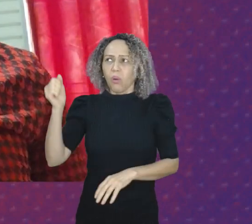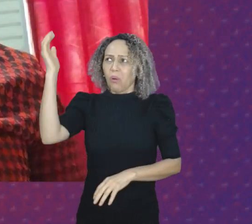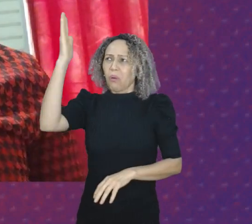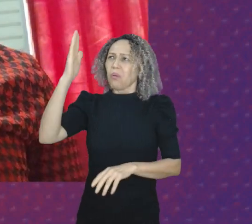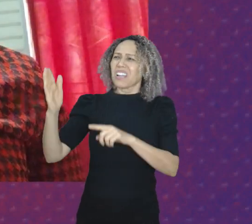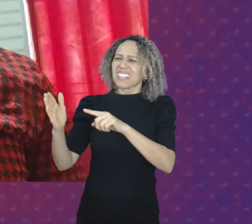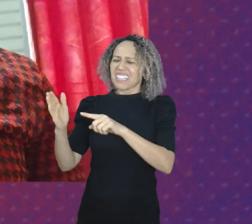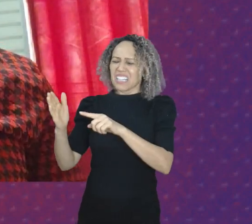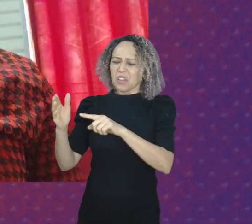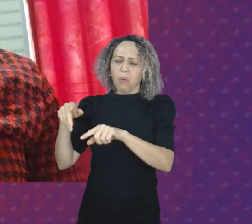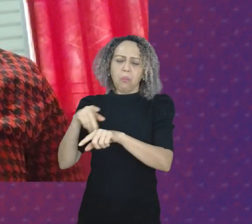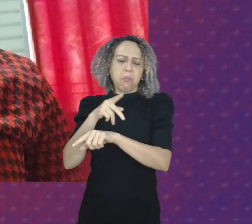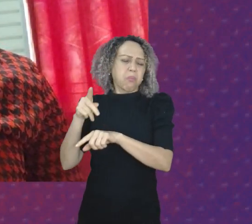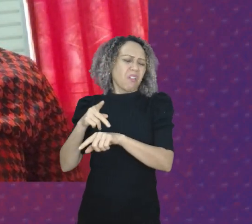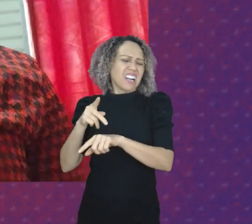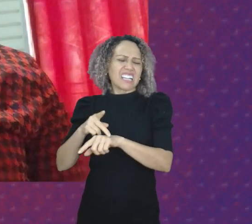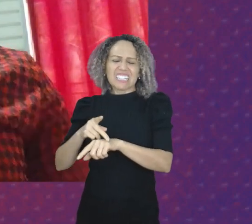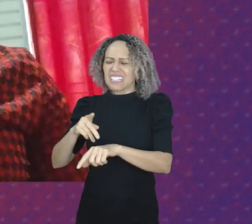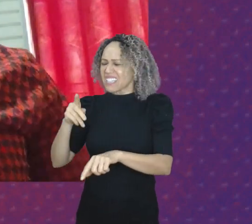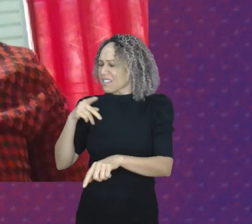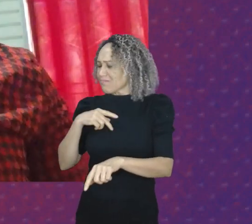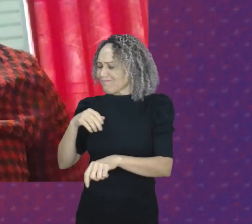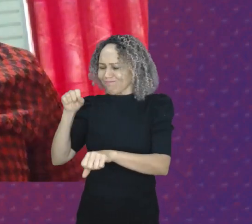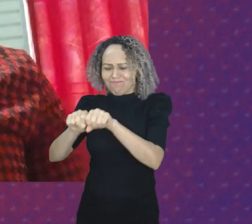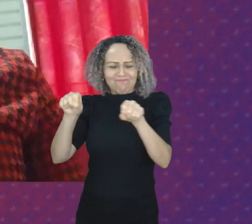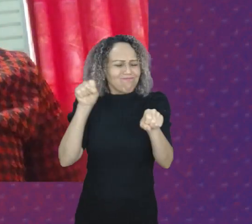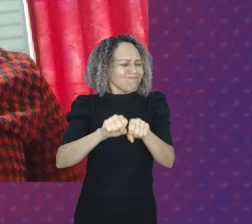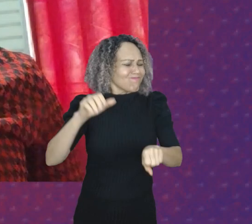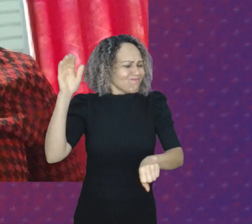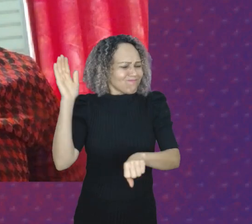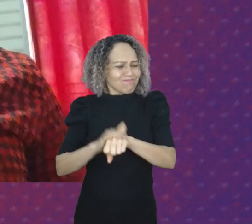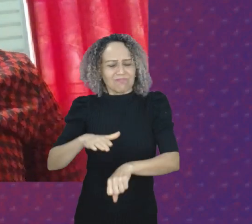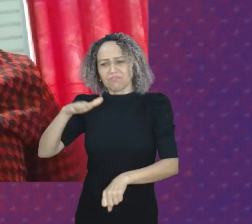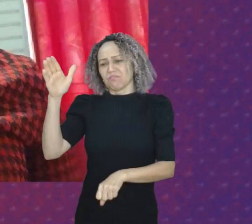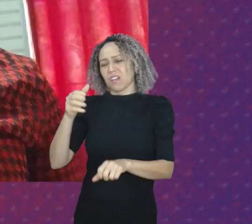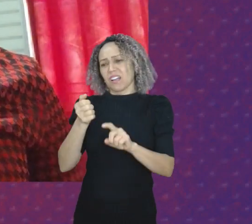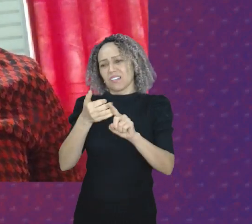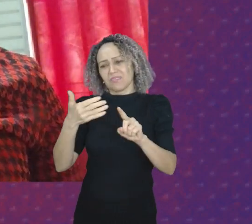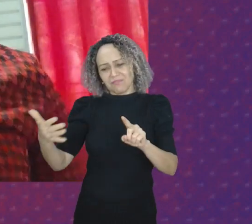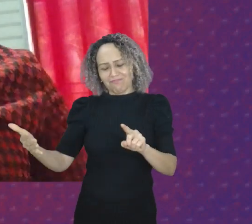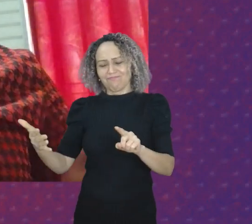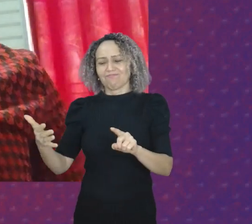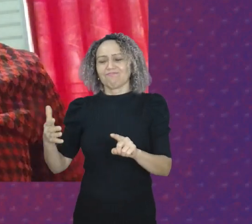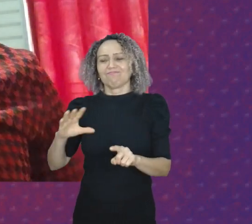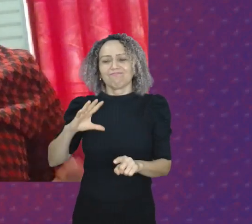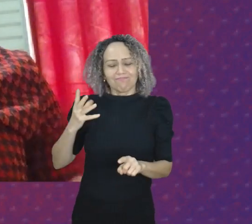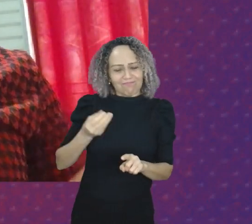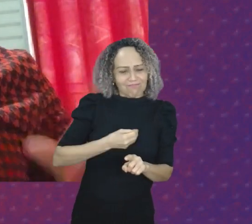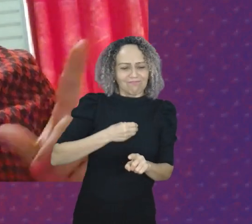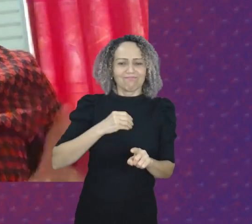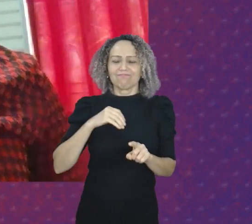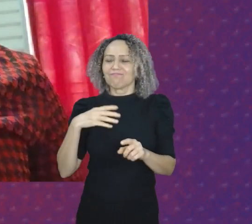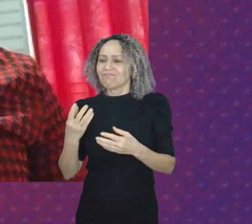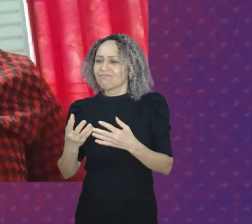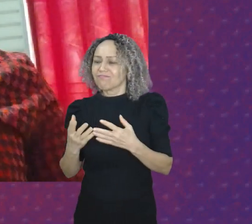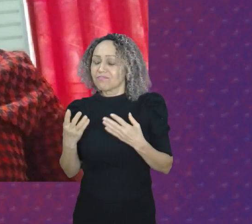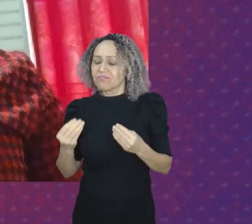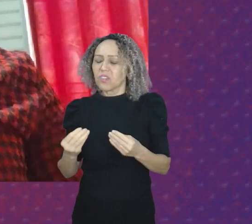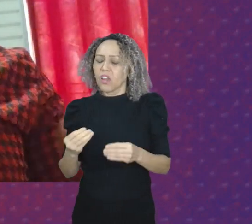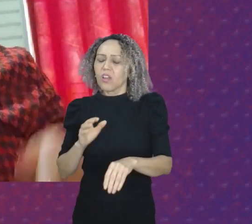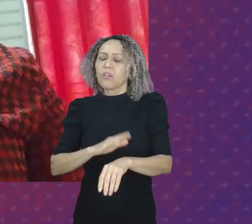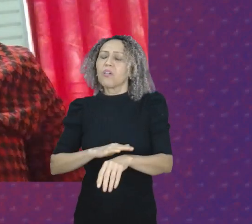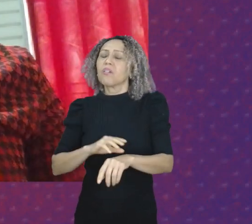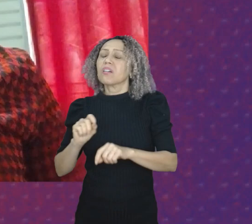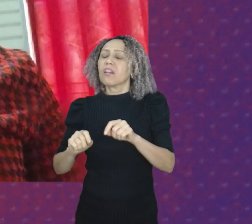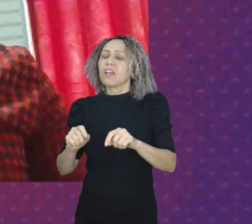a população de travestis e transexuais. E é nesse momento que nós também vemos essa controvérsia, porque no momento em que a gente mais mata, também